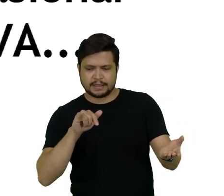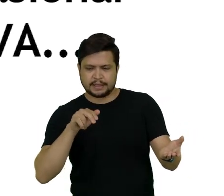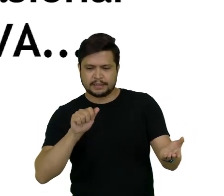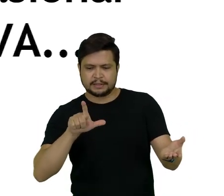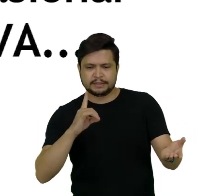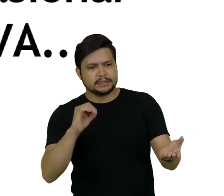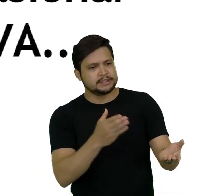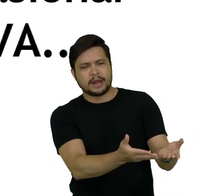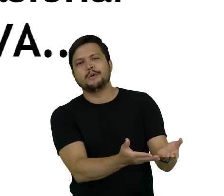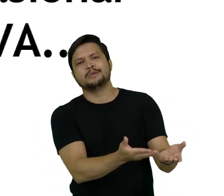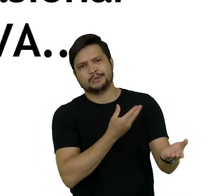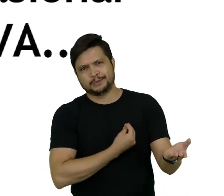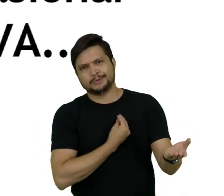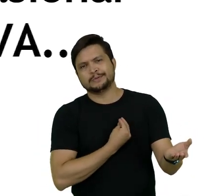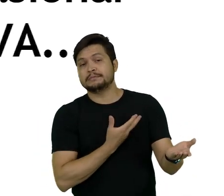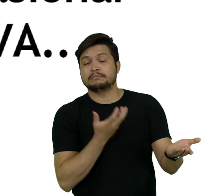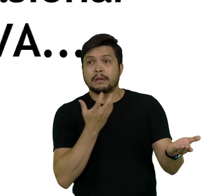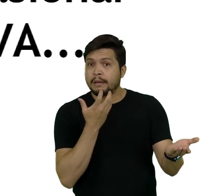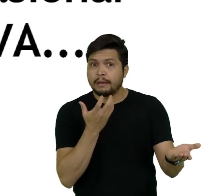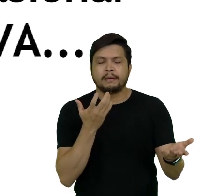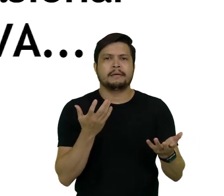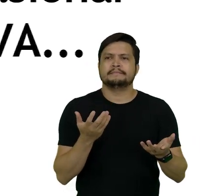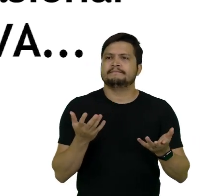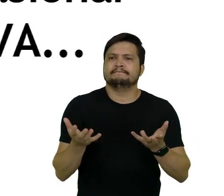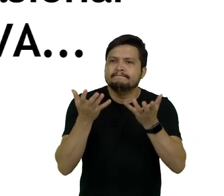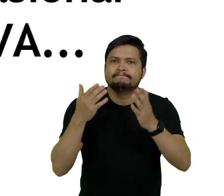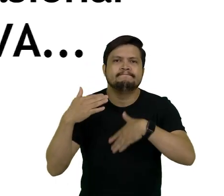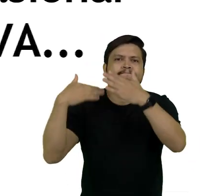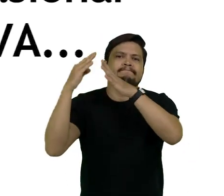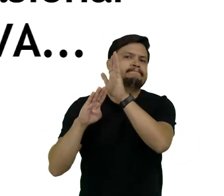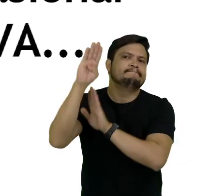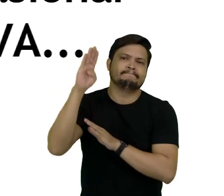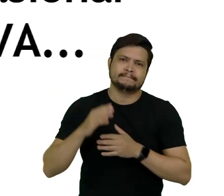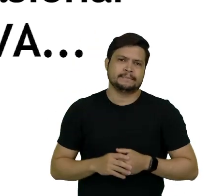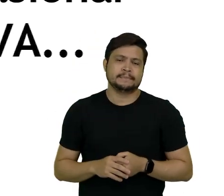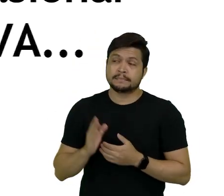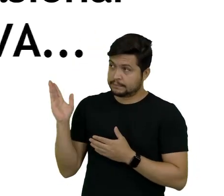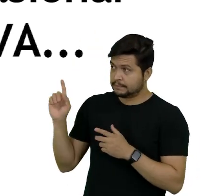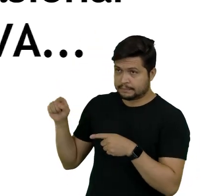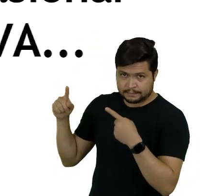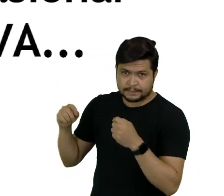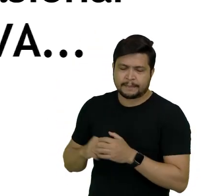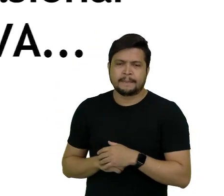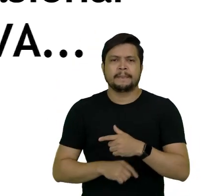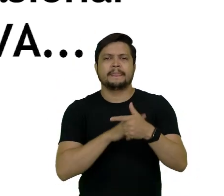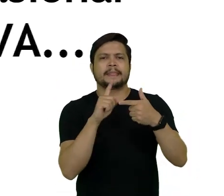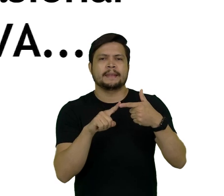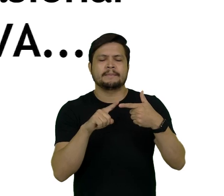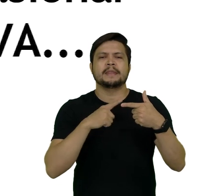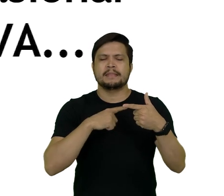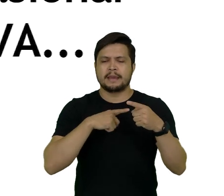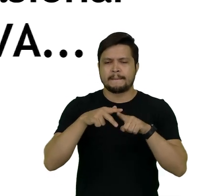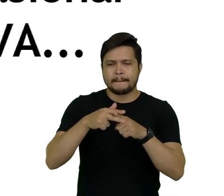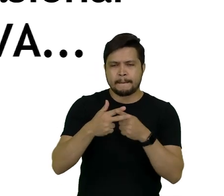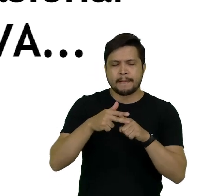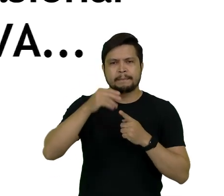aqui. Tá aí, tem um monte de gente doido para o negócio deslanchar. Está aqui um desafio, ó.